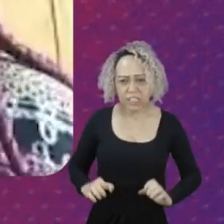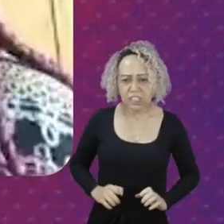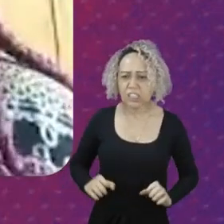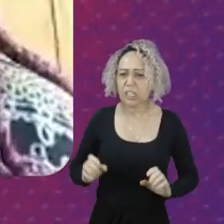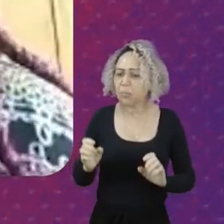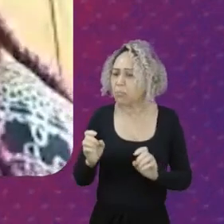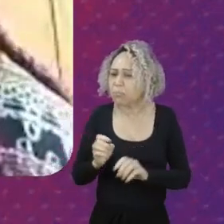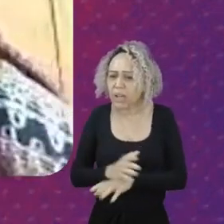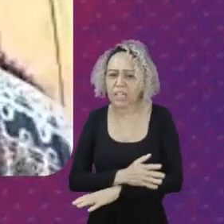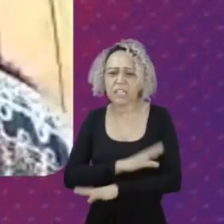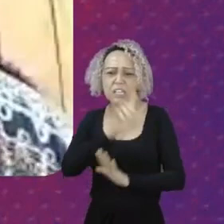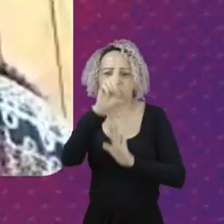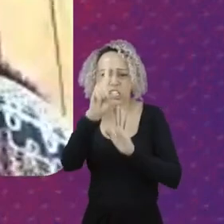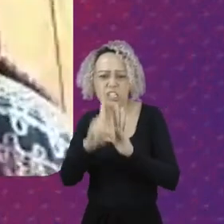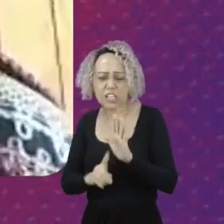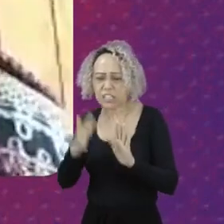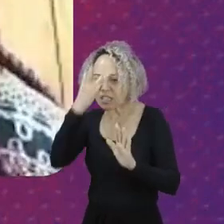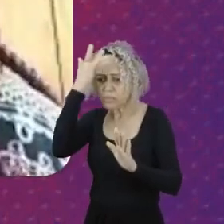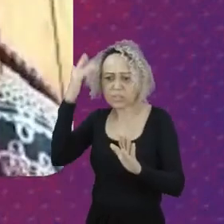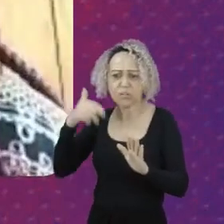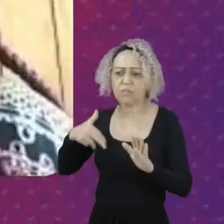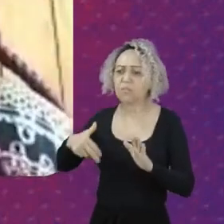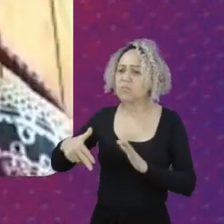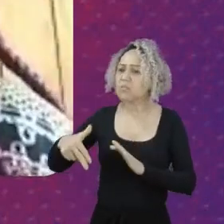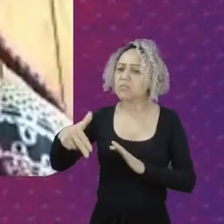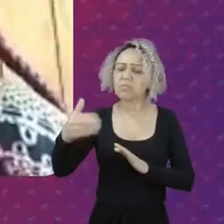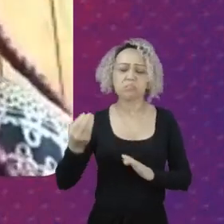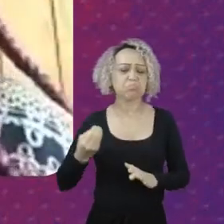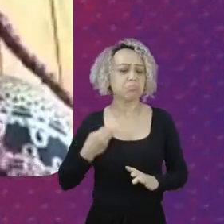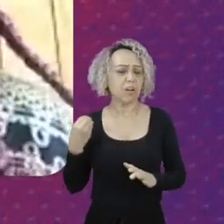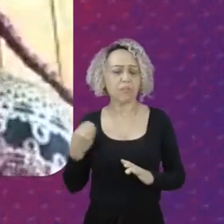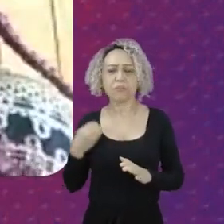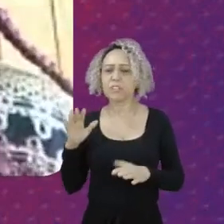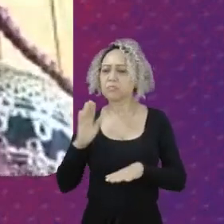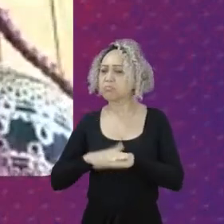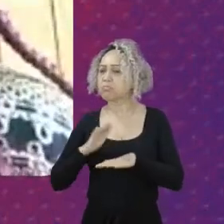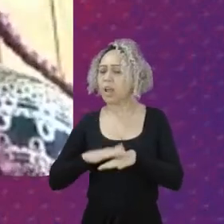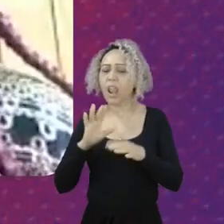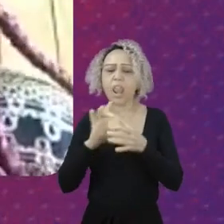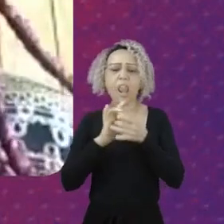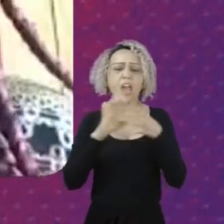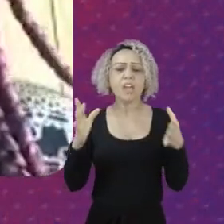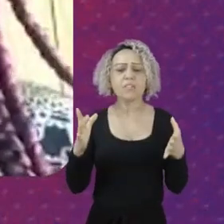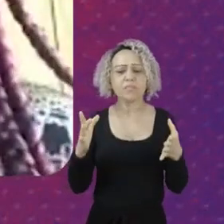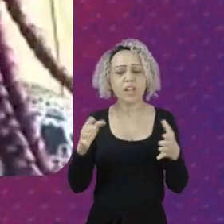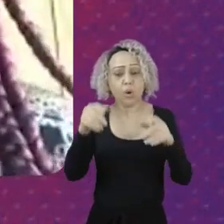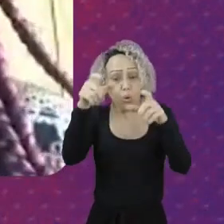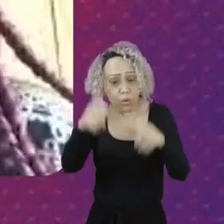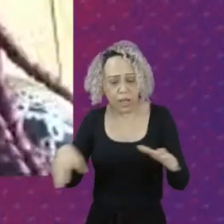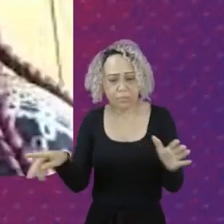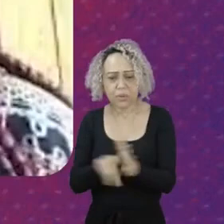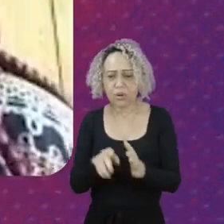só quero ser feliz e andar tranquilamente na favela onde eu nasci, onde, né,